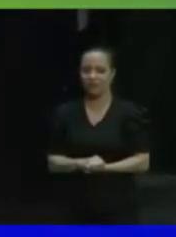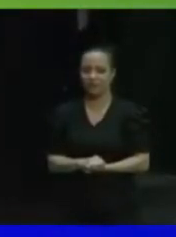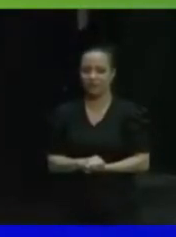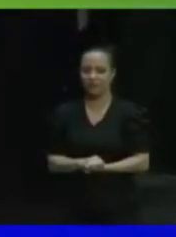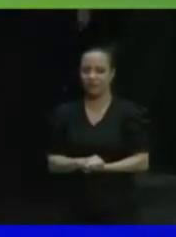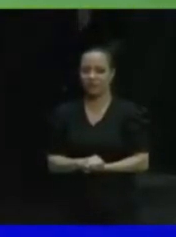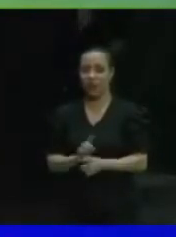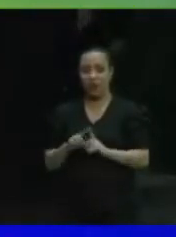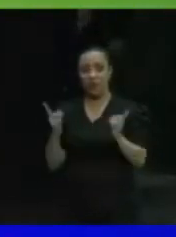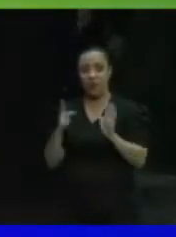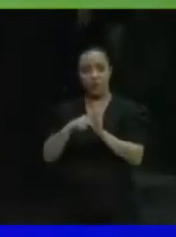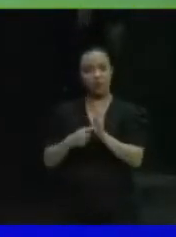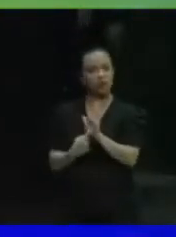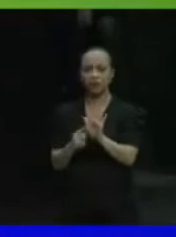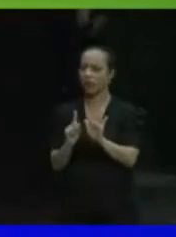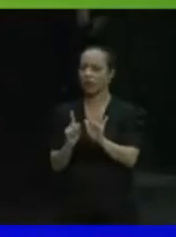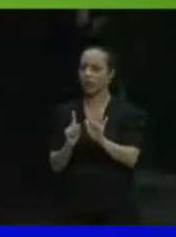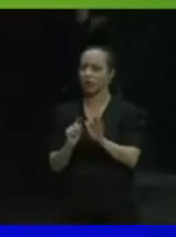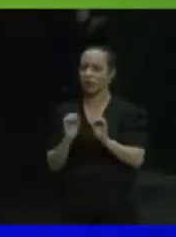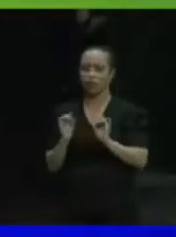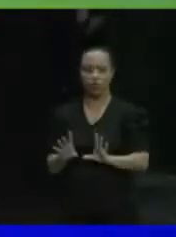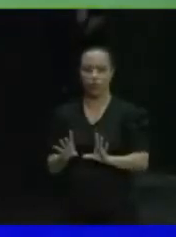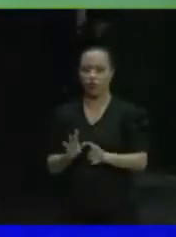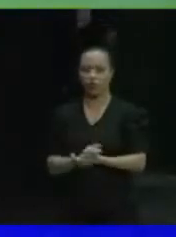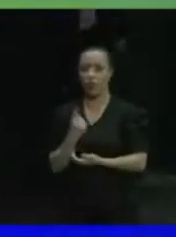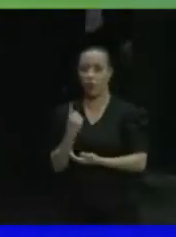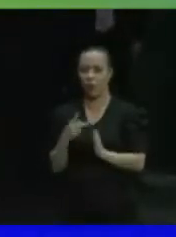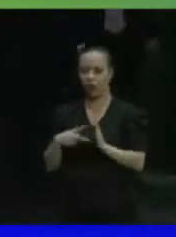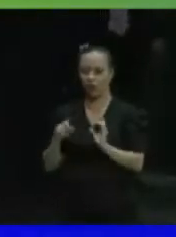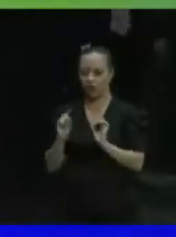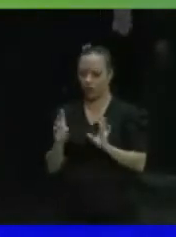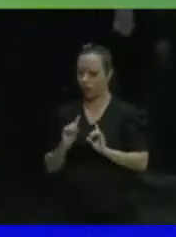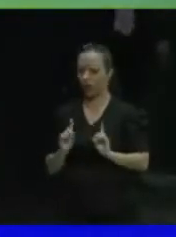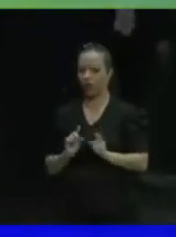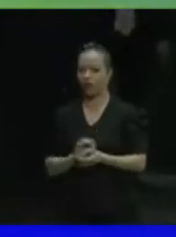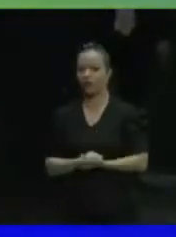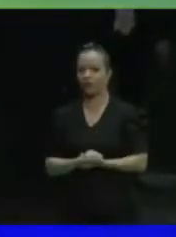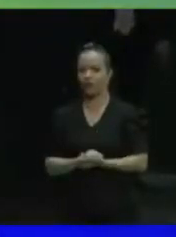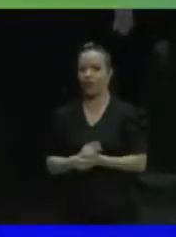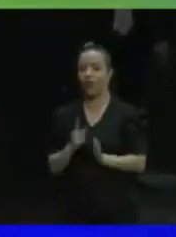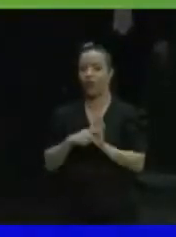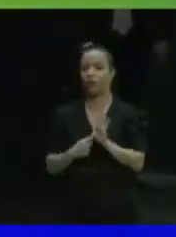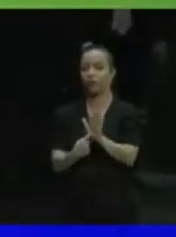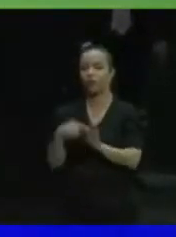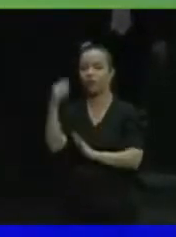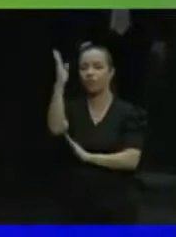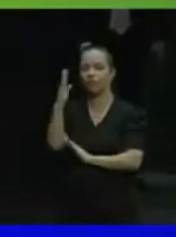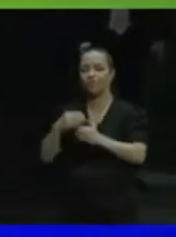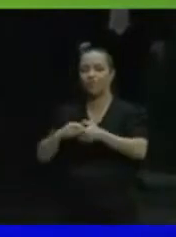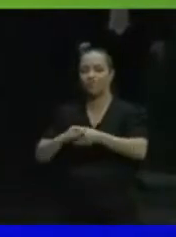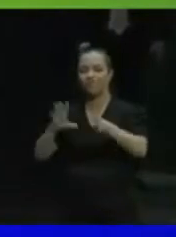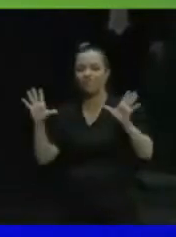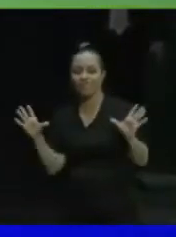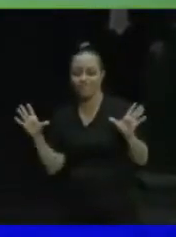Mas esse não é o projeto somente de um partido. É um projeto de país aberto